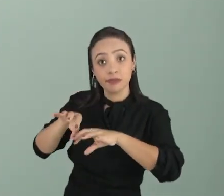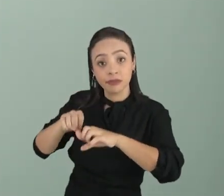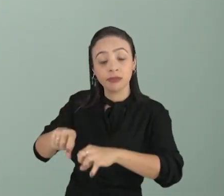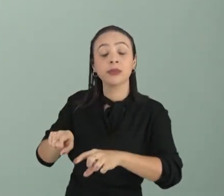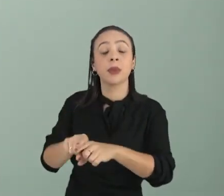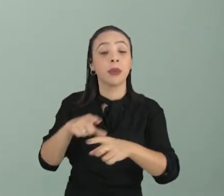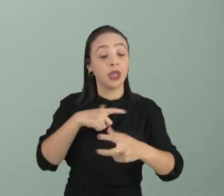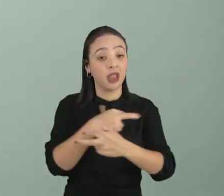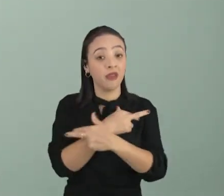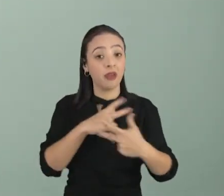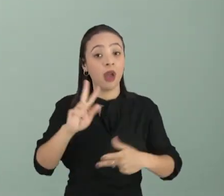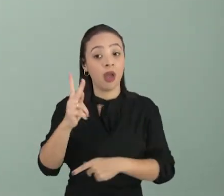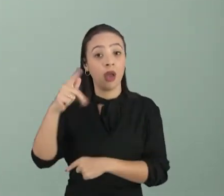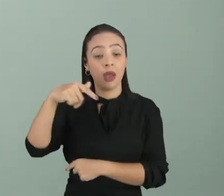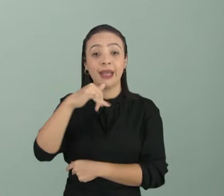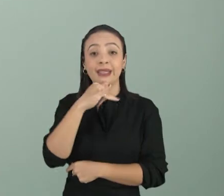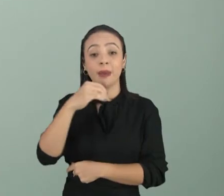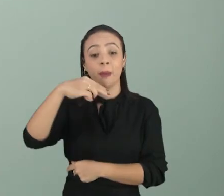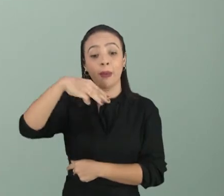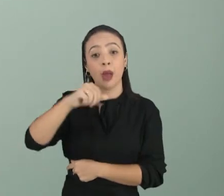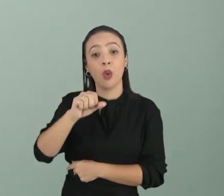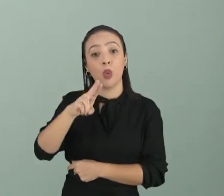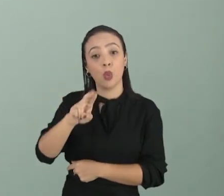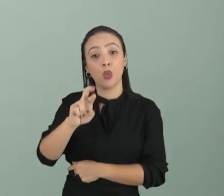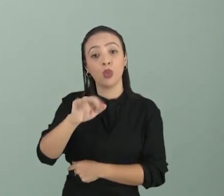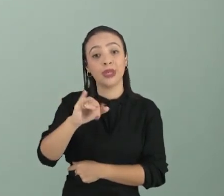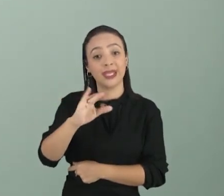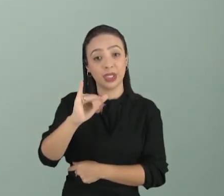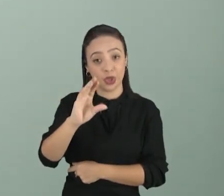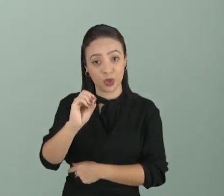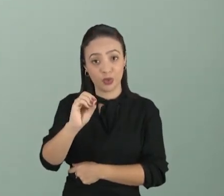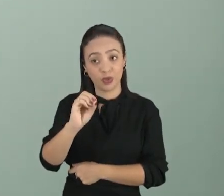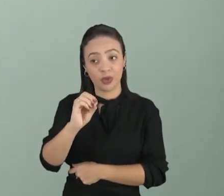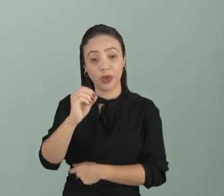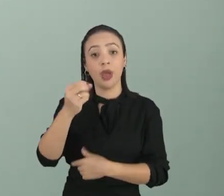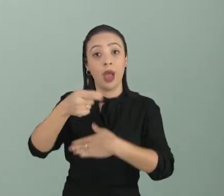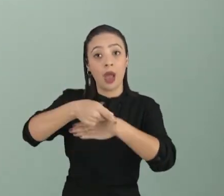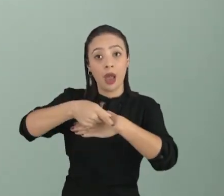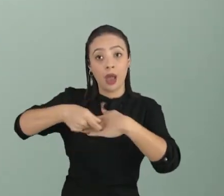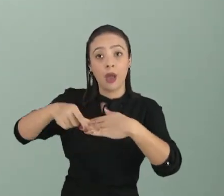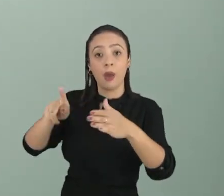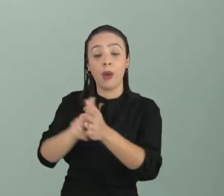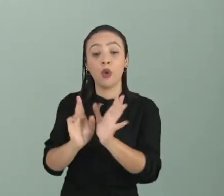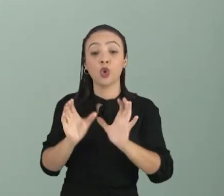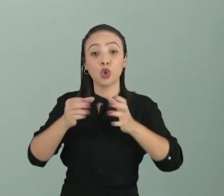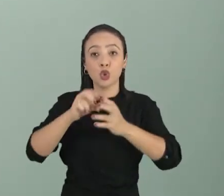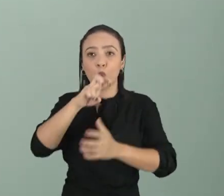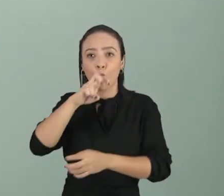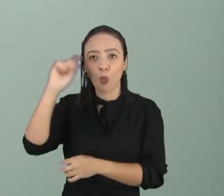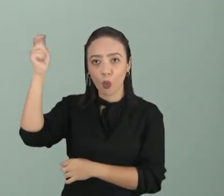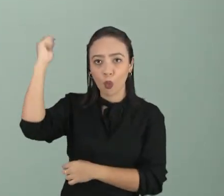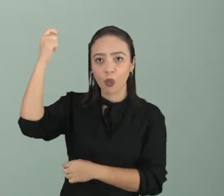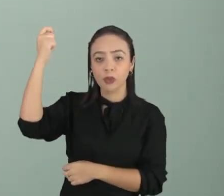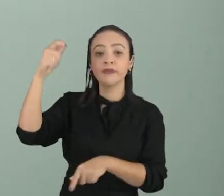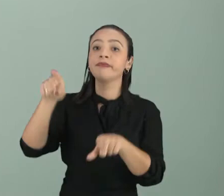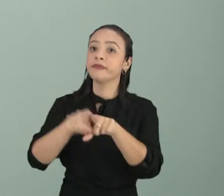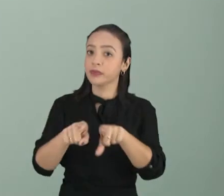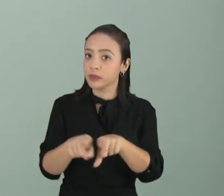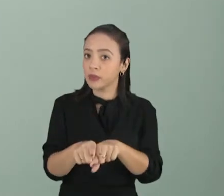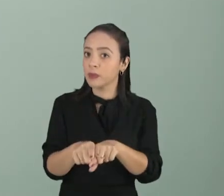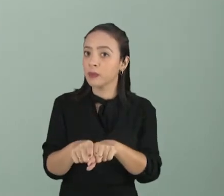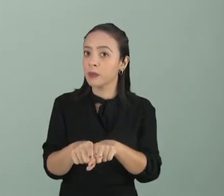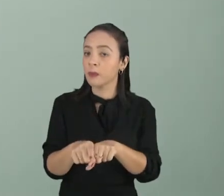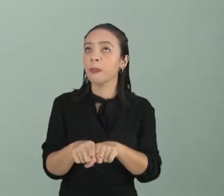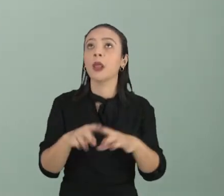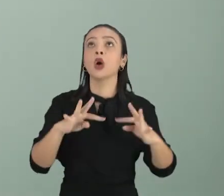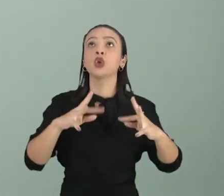muitas HQs do Maurício de Souza, o autor da Turma da Mônica, né, ele traz